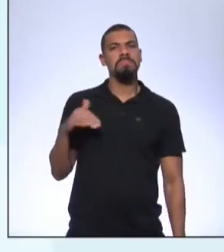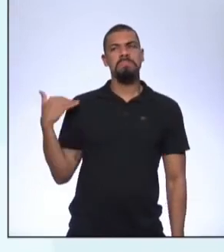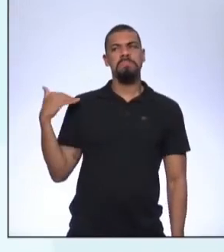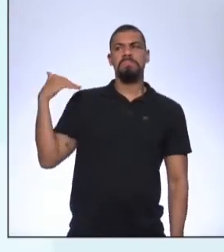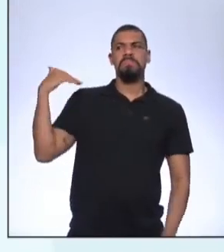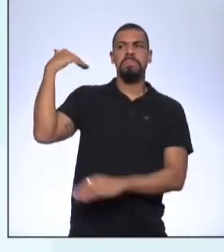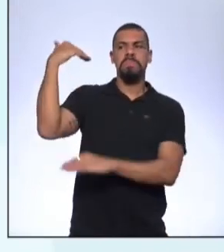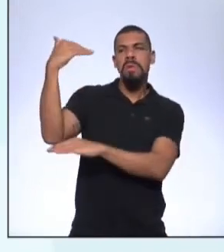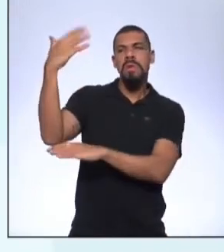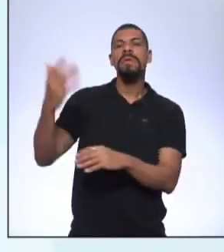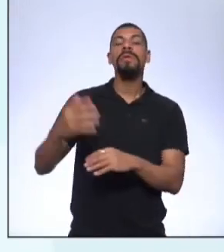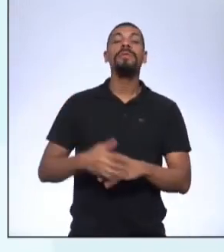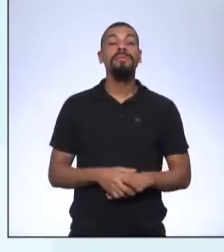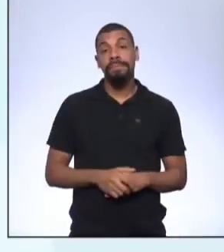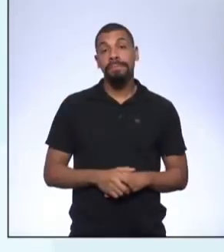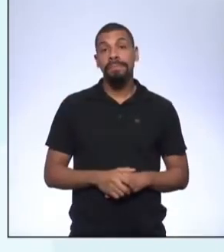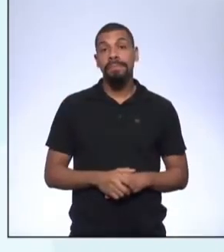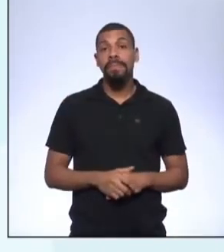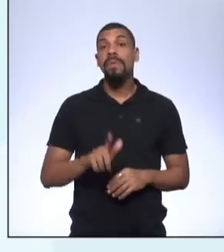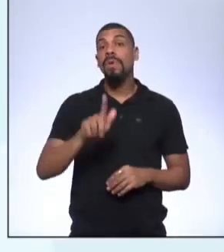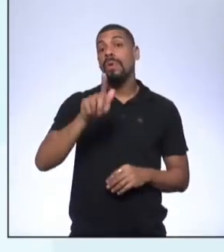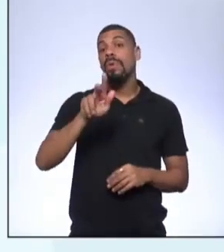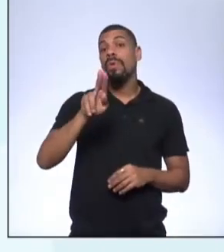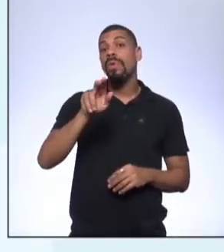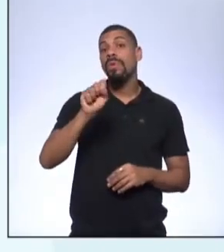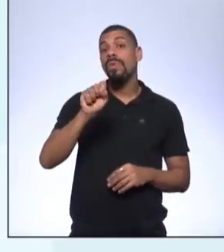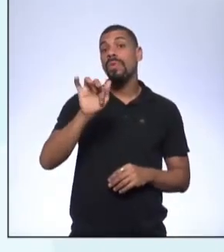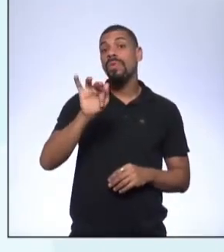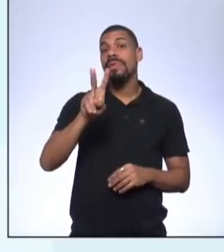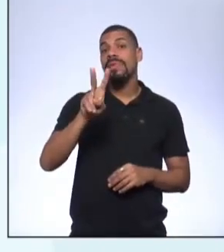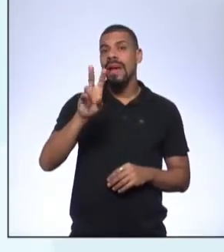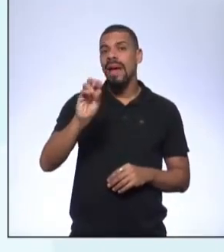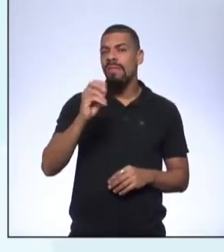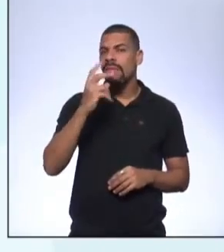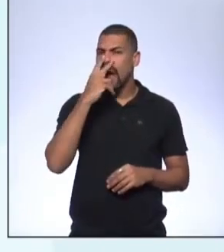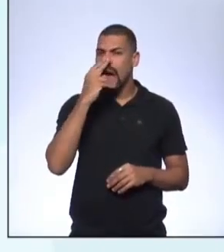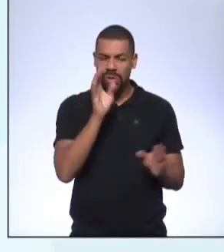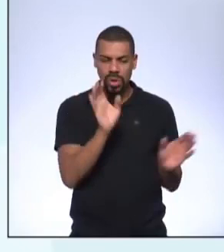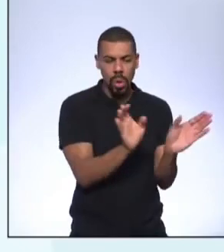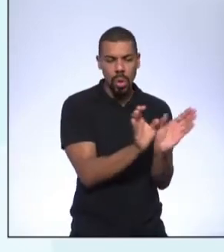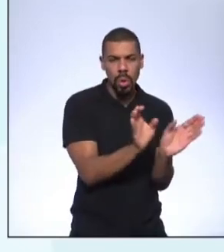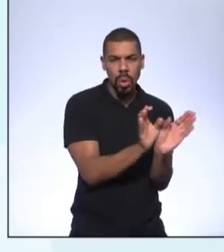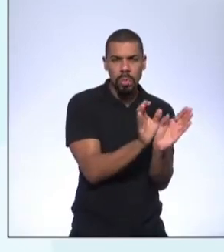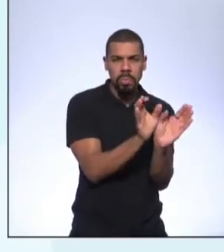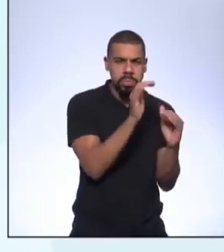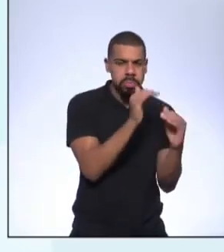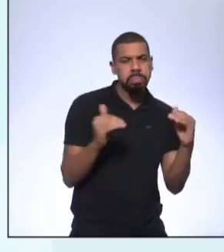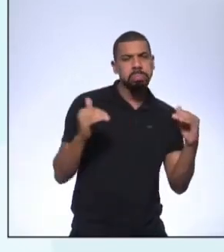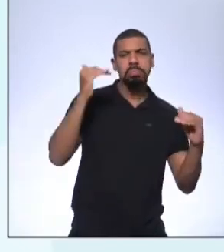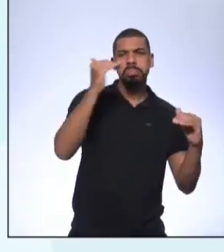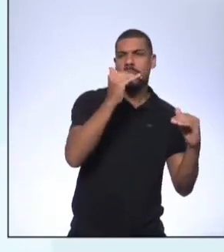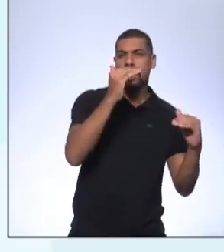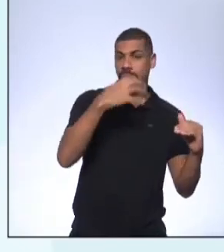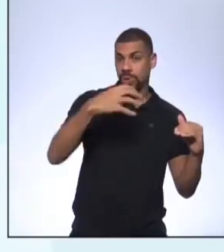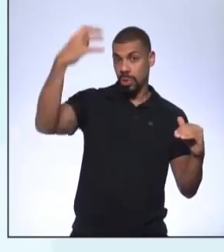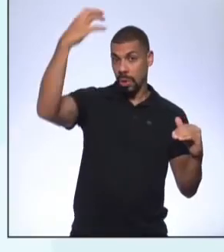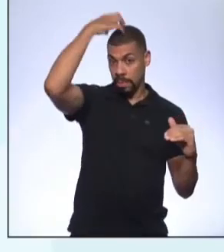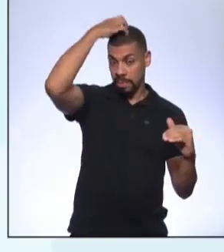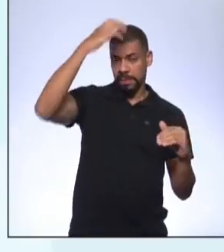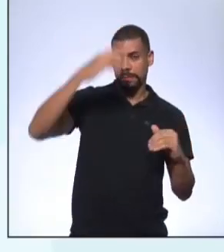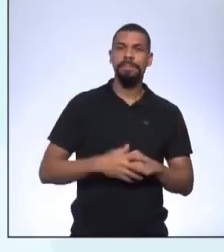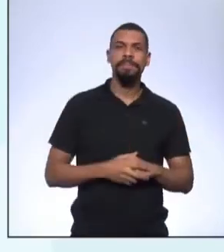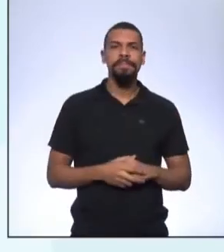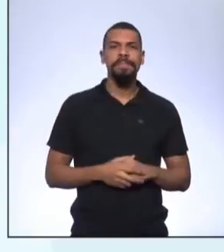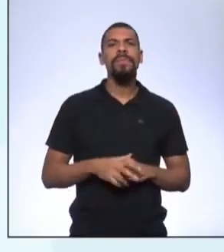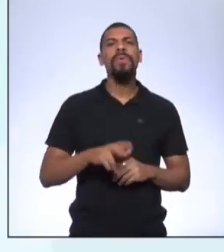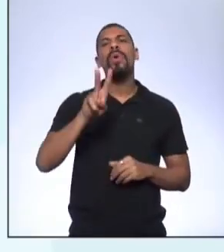feudais e seus povos. O Gustavo acha que foi a nobreza. Muitas interações, professora. O Vitor acha